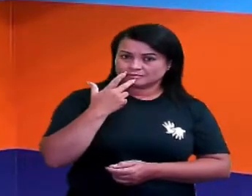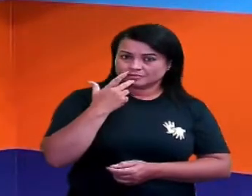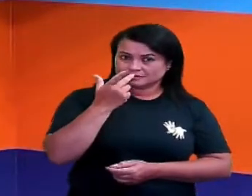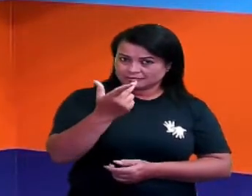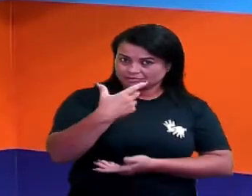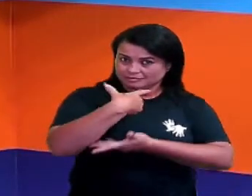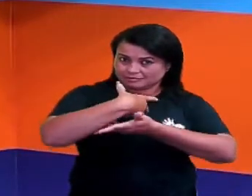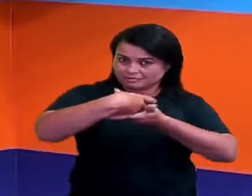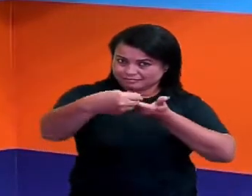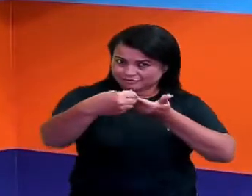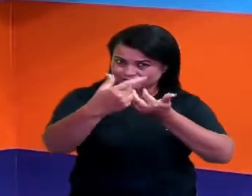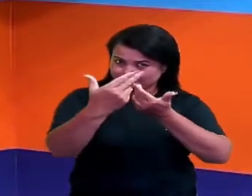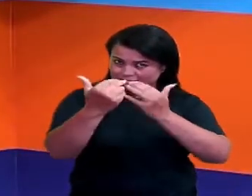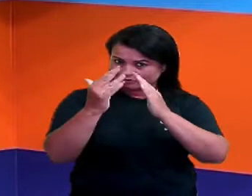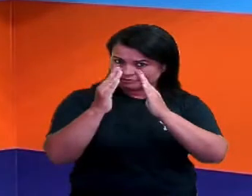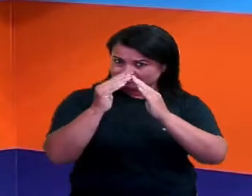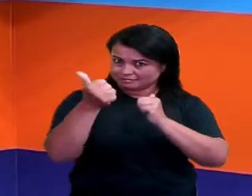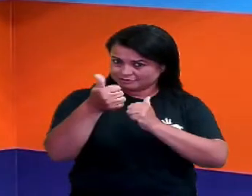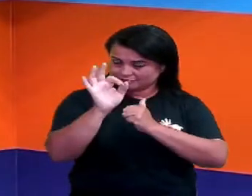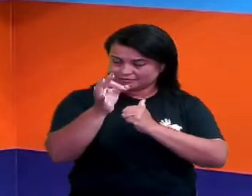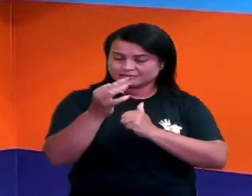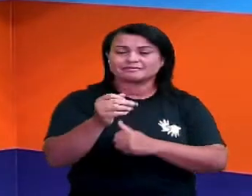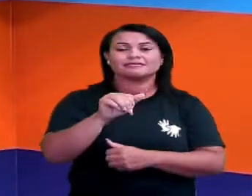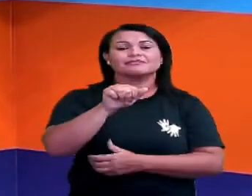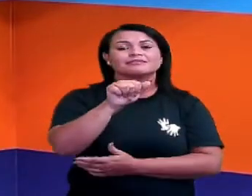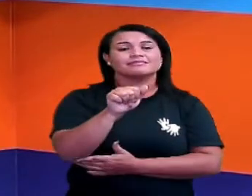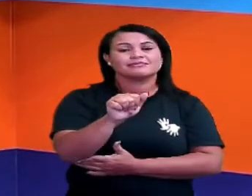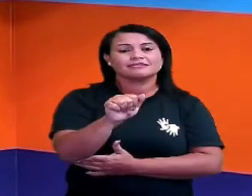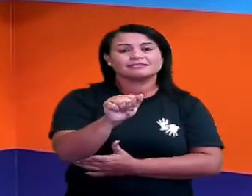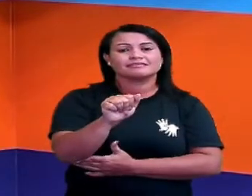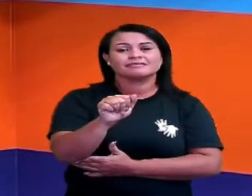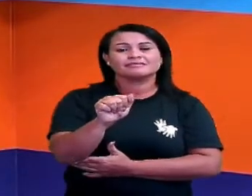aí em casa, tá certo, pessoal? A,